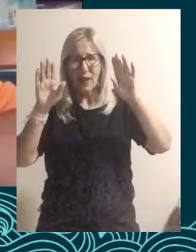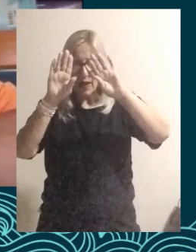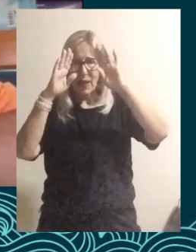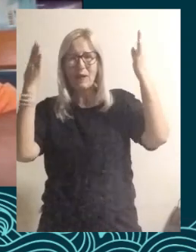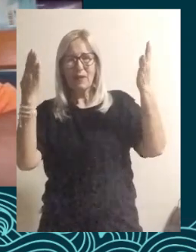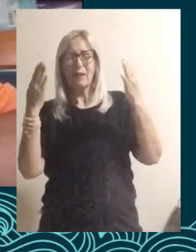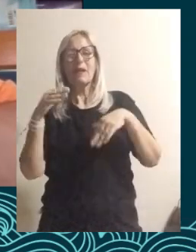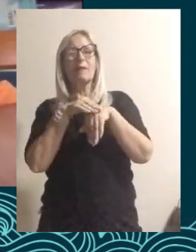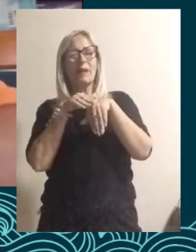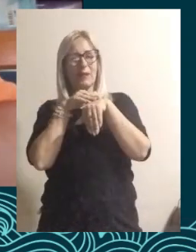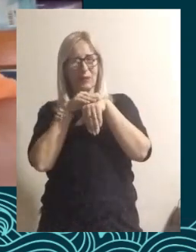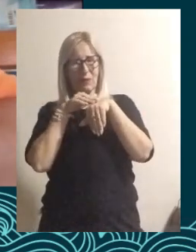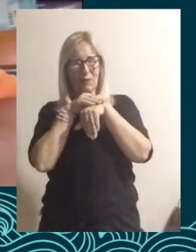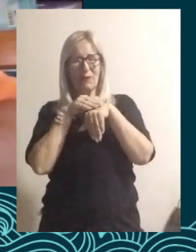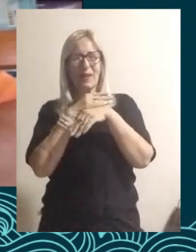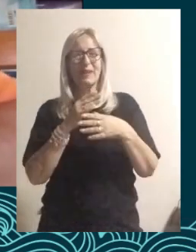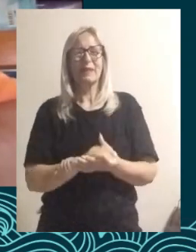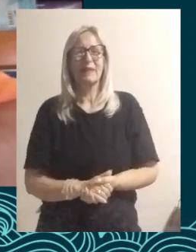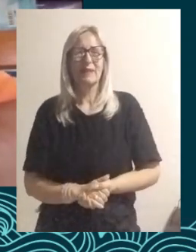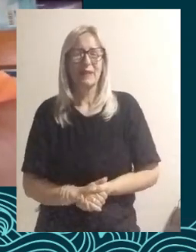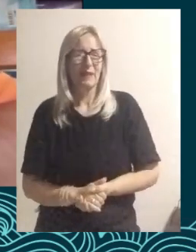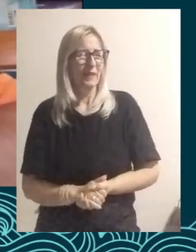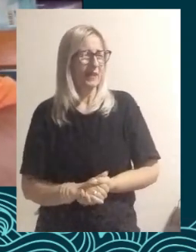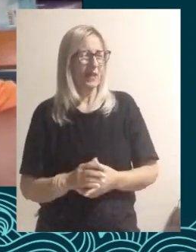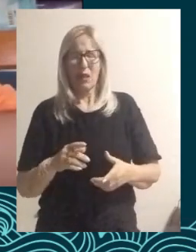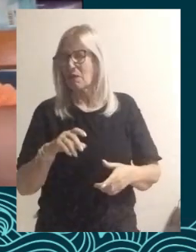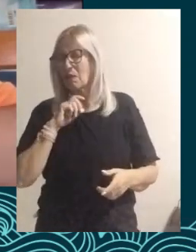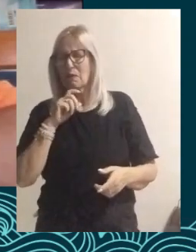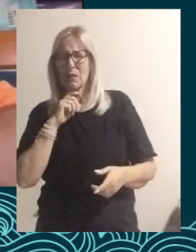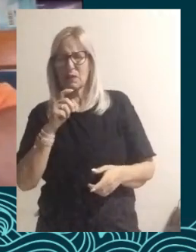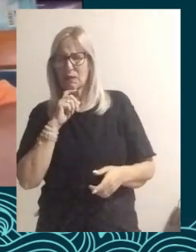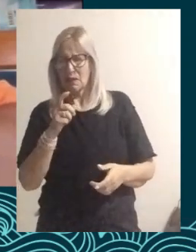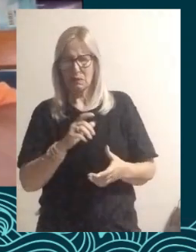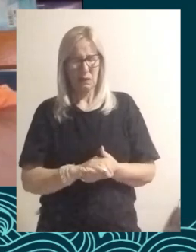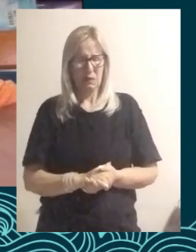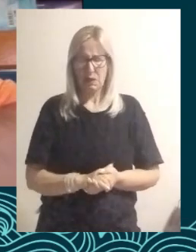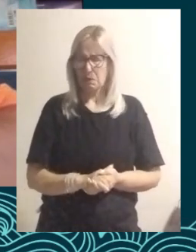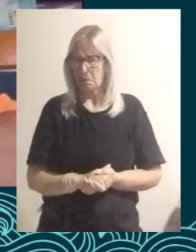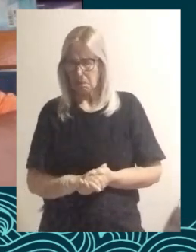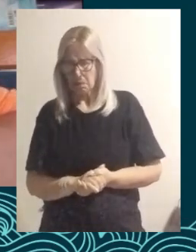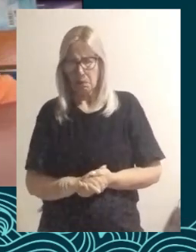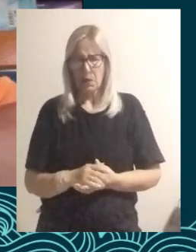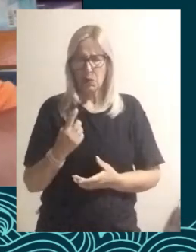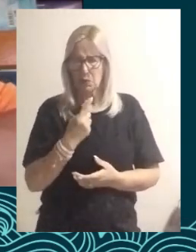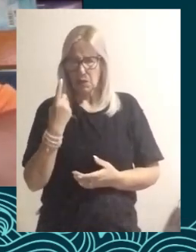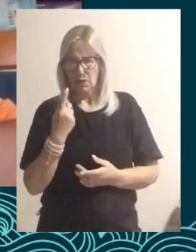experiência mais interessante. Então eu vou ficar mais aberta para essas conversas. Às vezes eu acho que não vou conversar com ninguém, vou